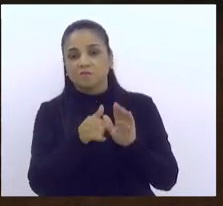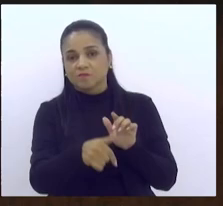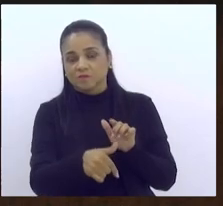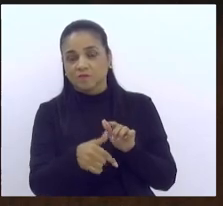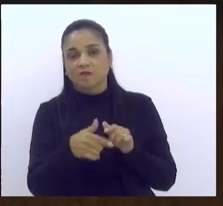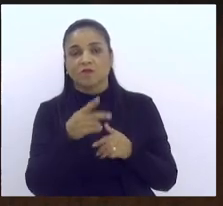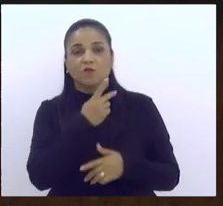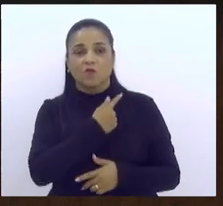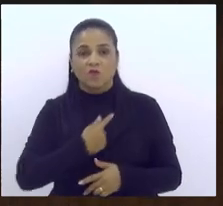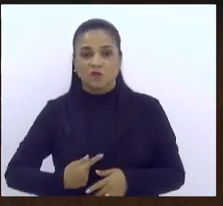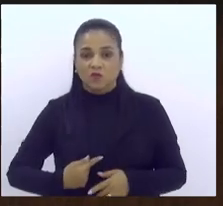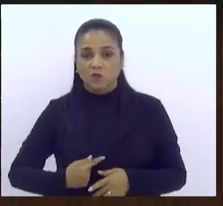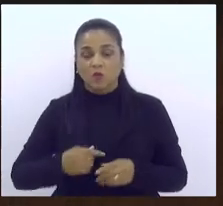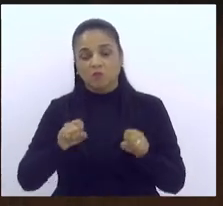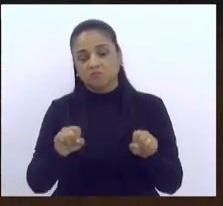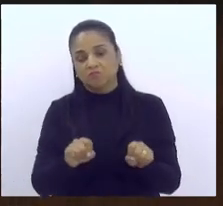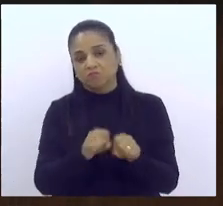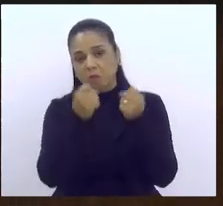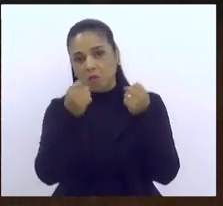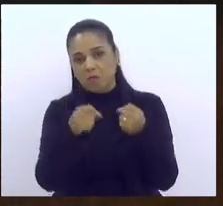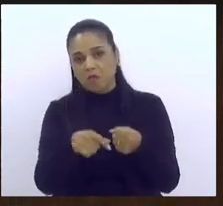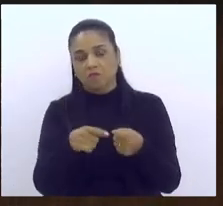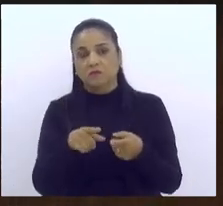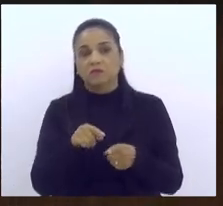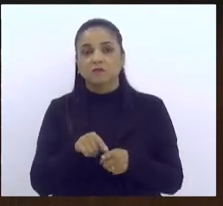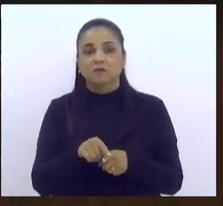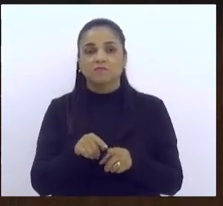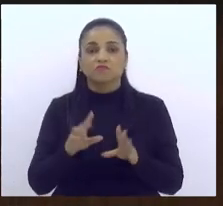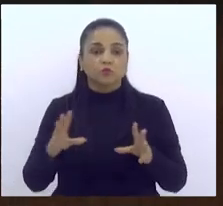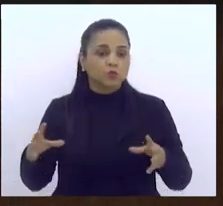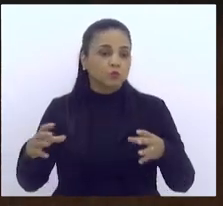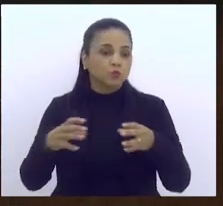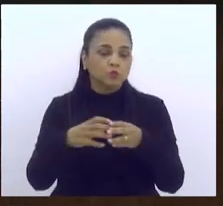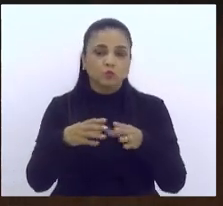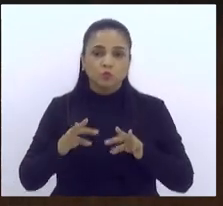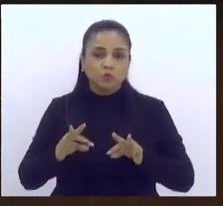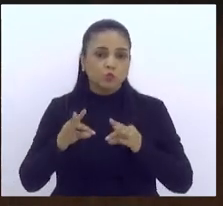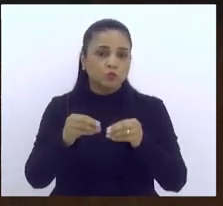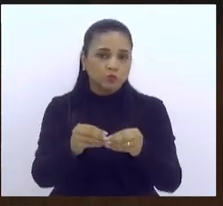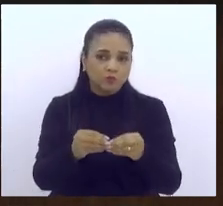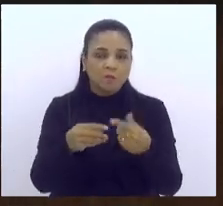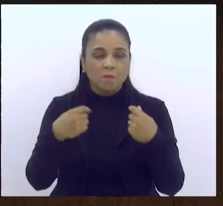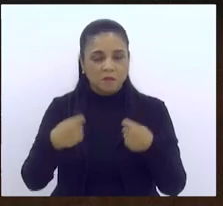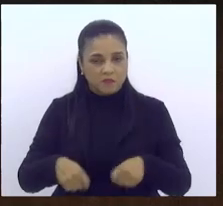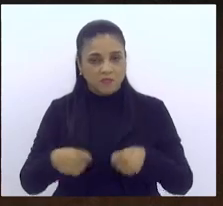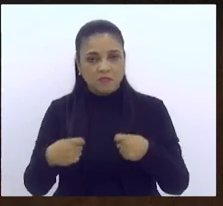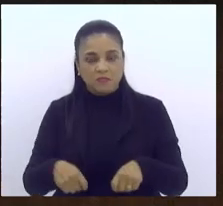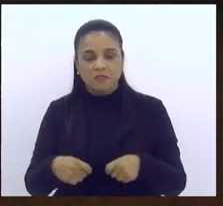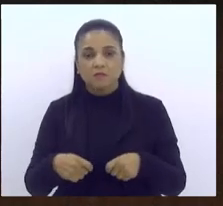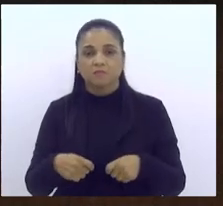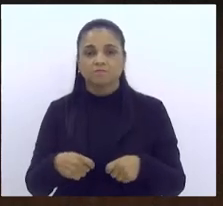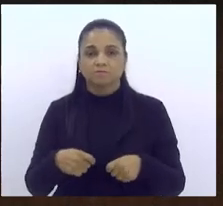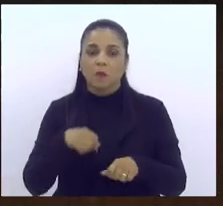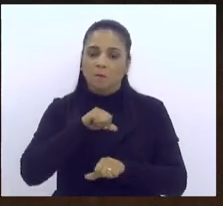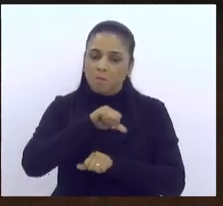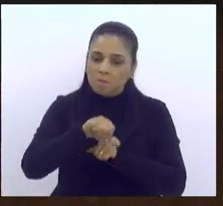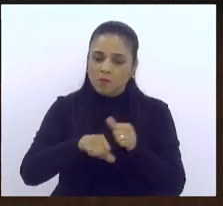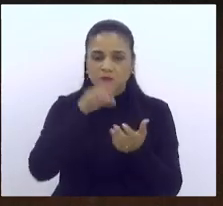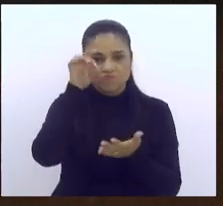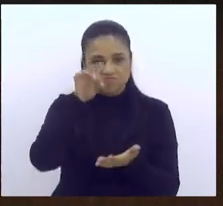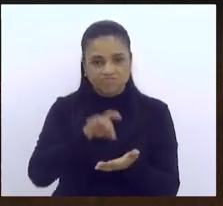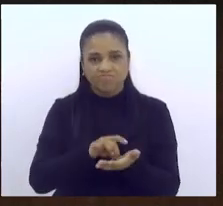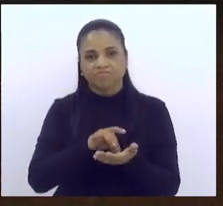falida. E não é falida apenas pela metade, está falida no seu conjunto. É preciso que a gente venha a fazer mudança real e